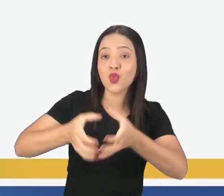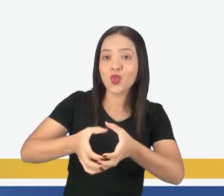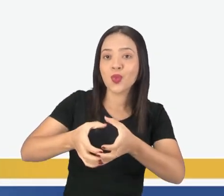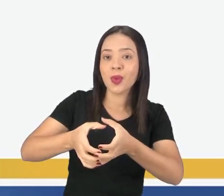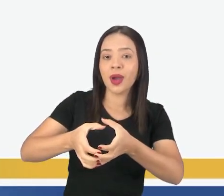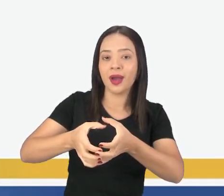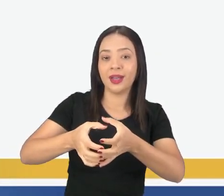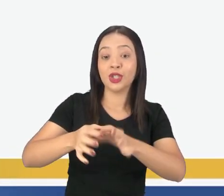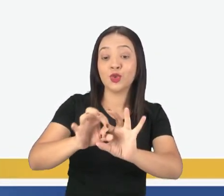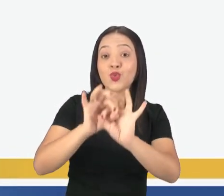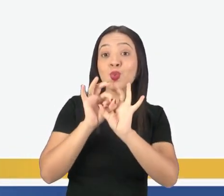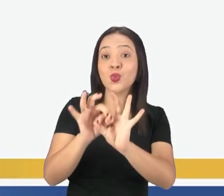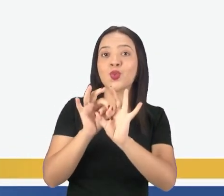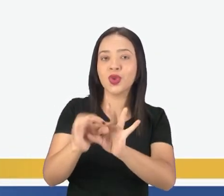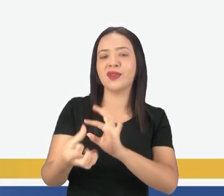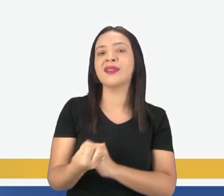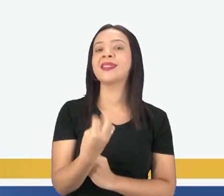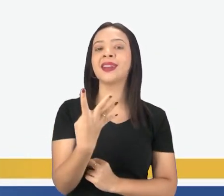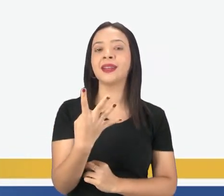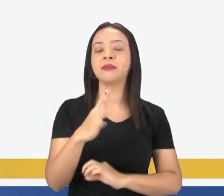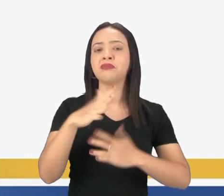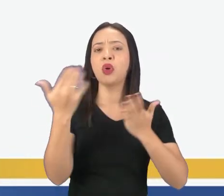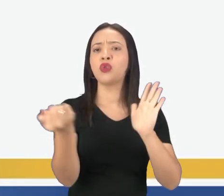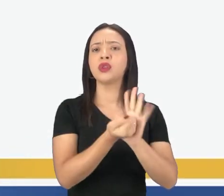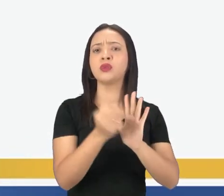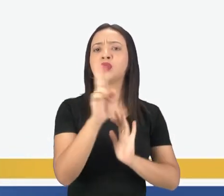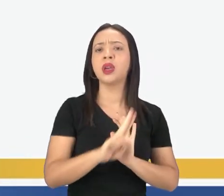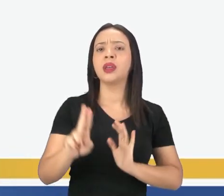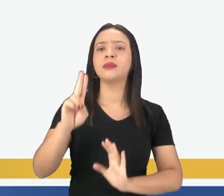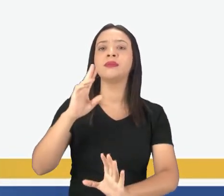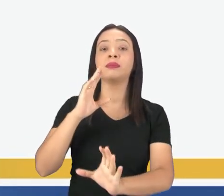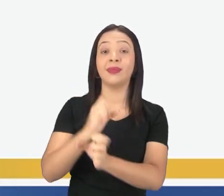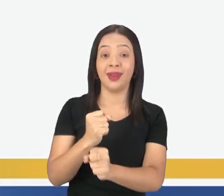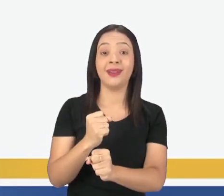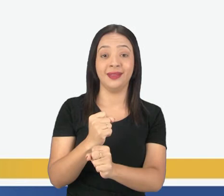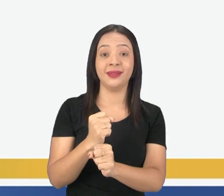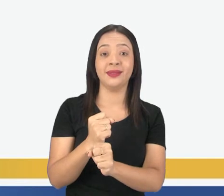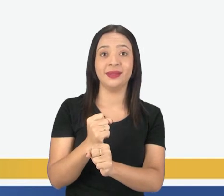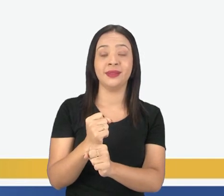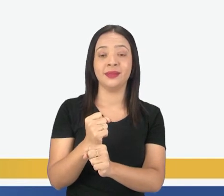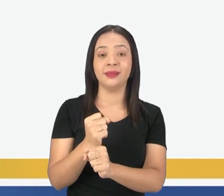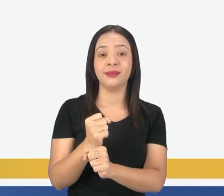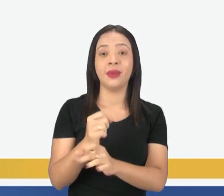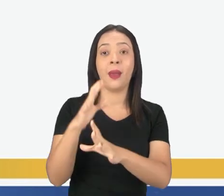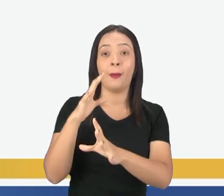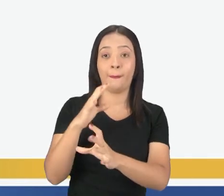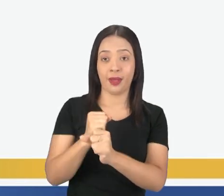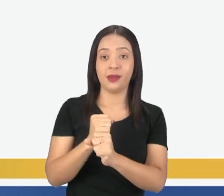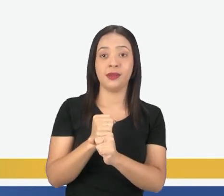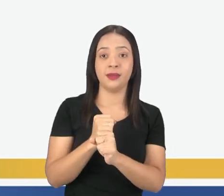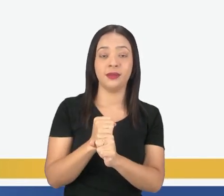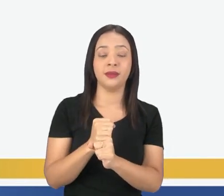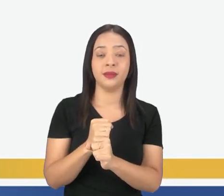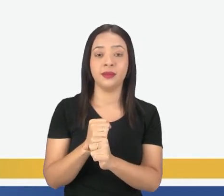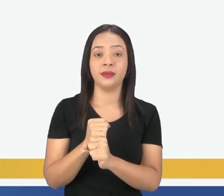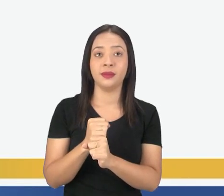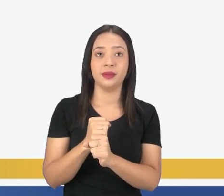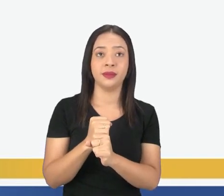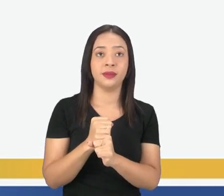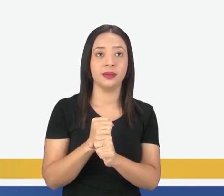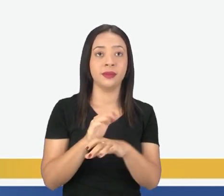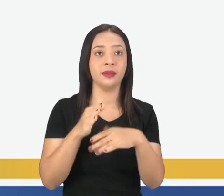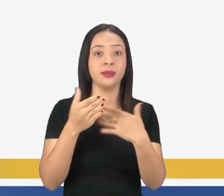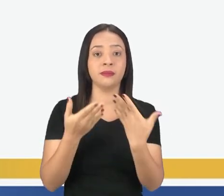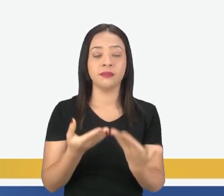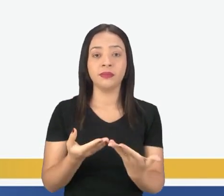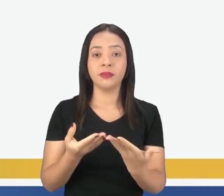quantidades. E olha o símbolo utilizado, sinal de mais uma cruz, né? Que lembra uma cruz? Ok?